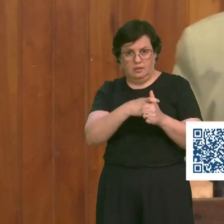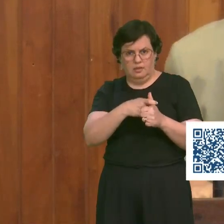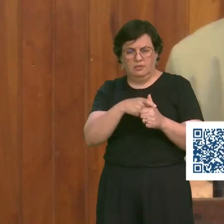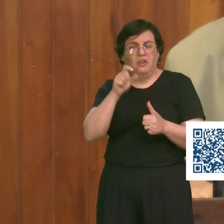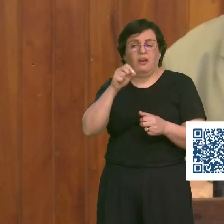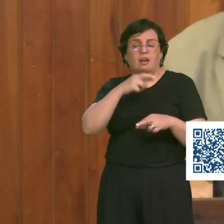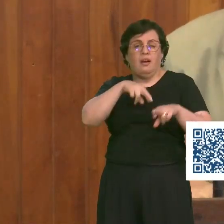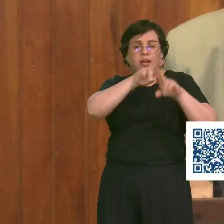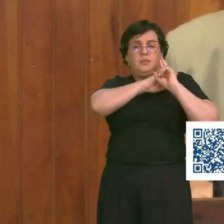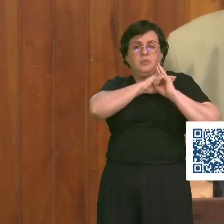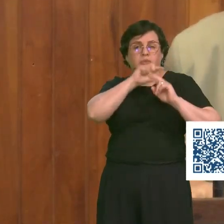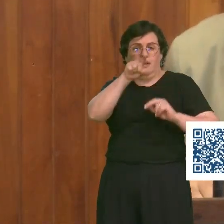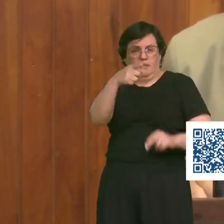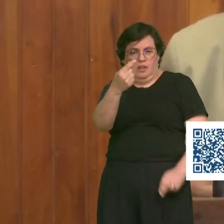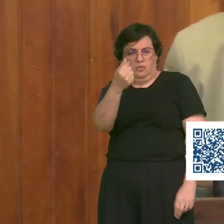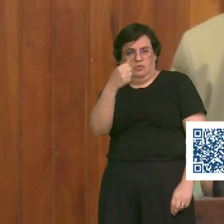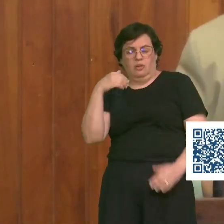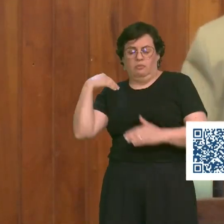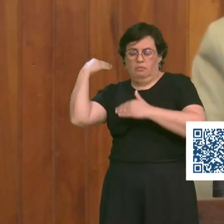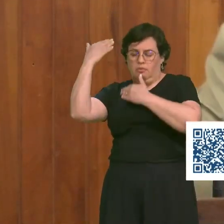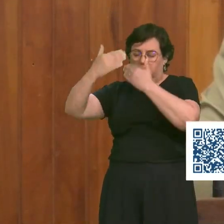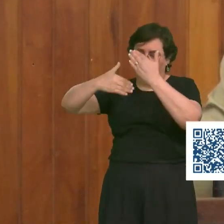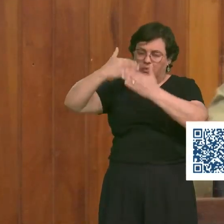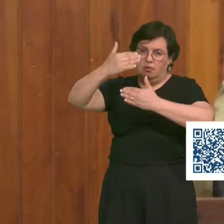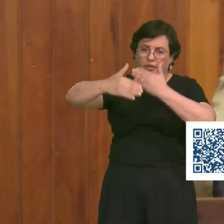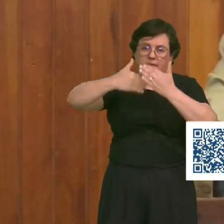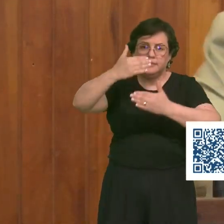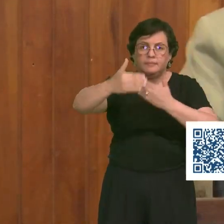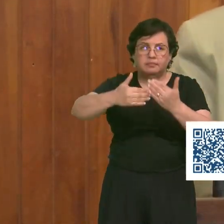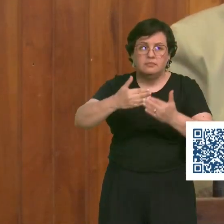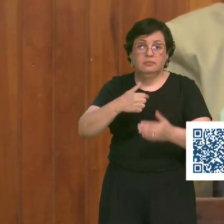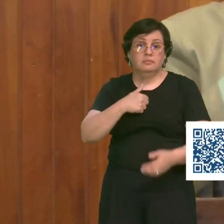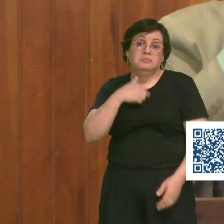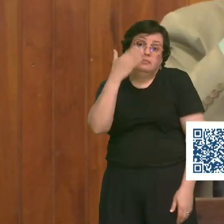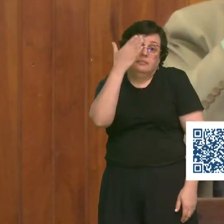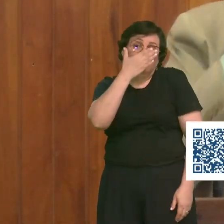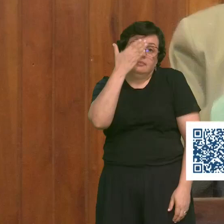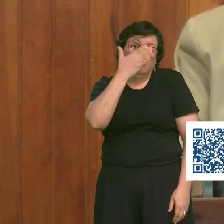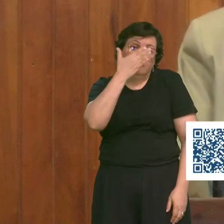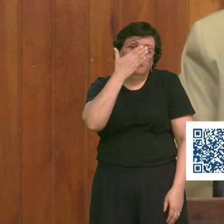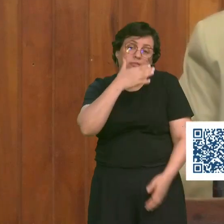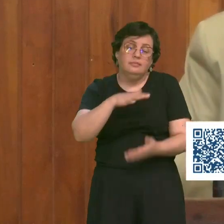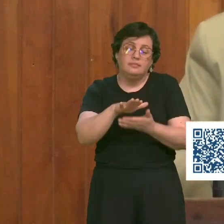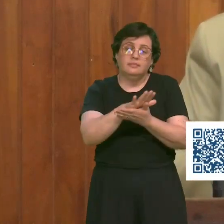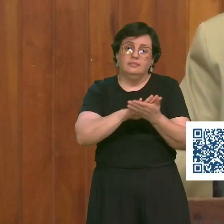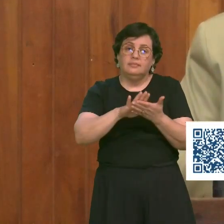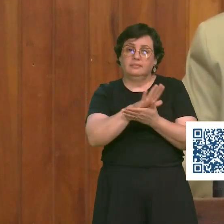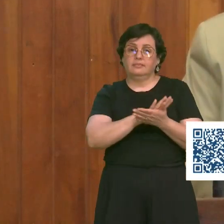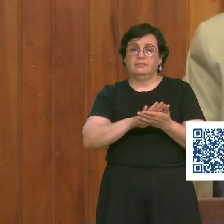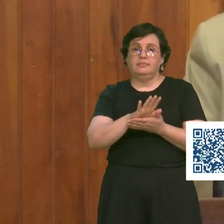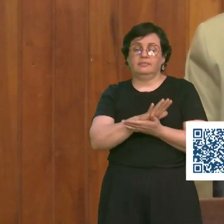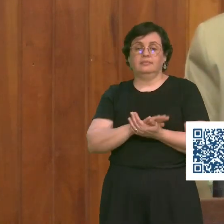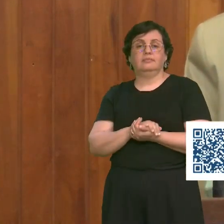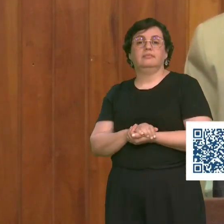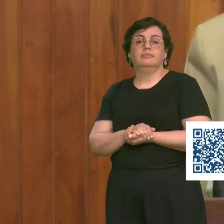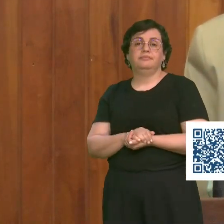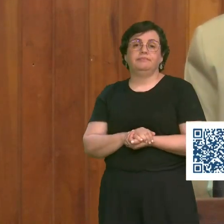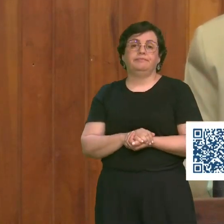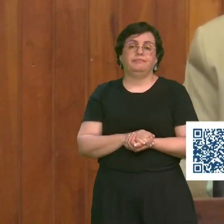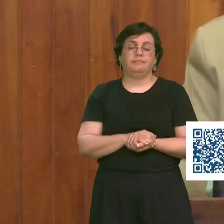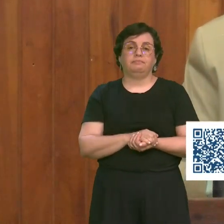por esse passivo que já vinha sendo carregado eu eu